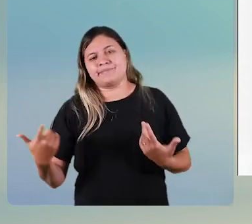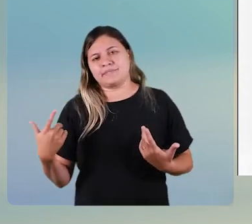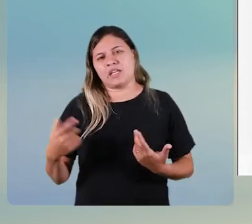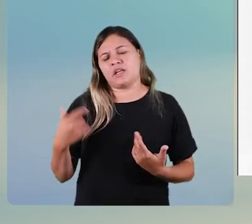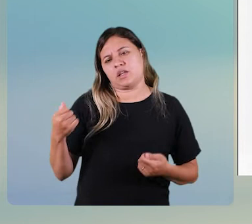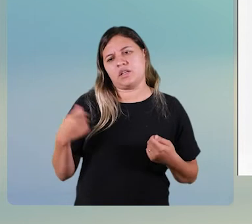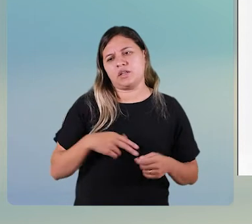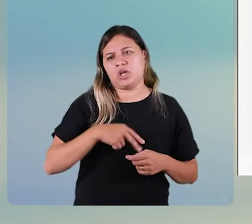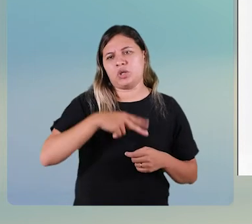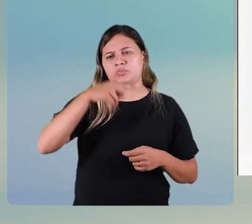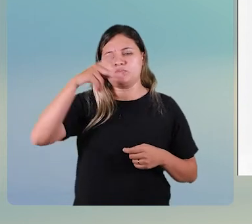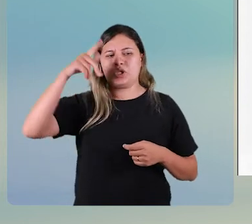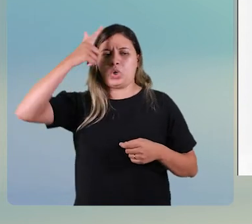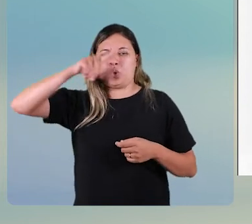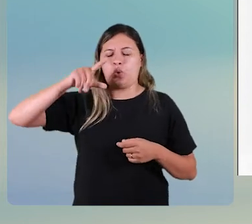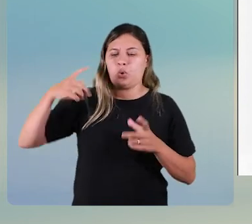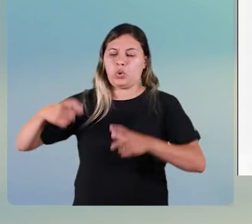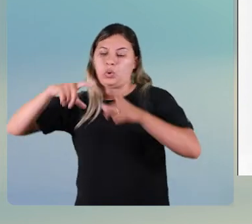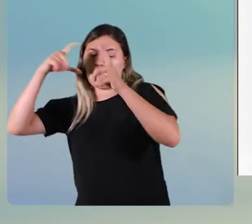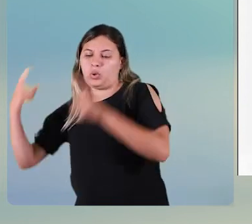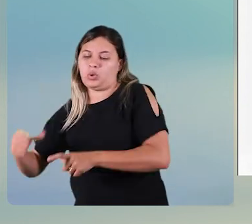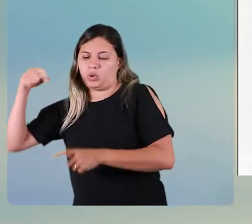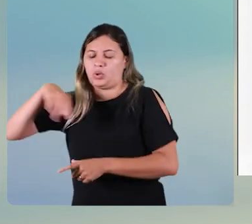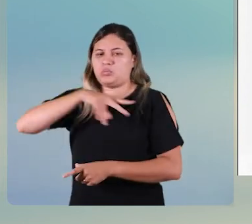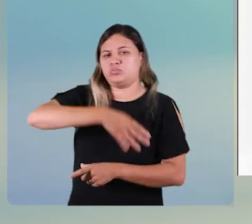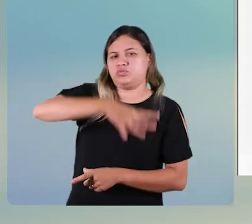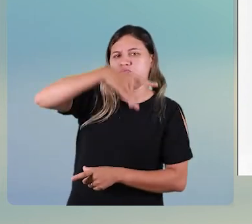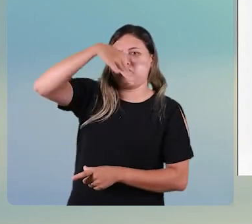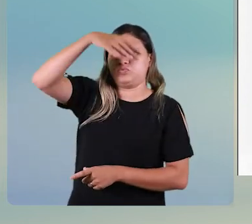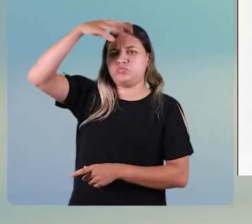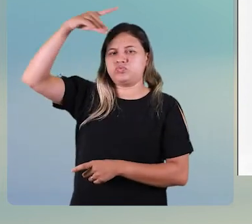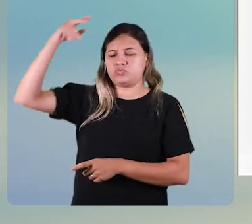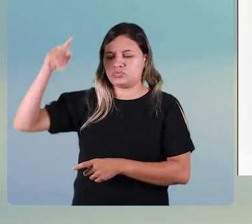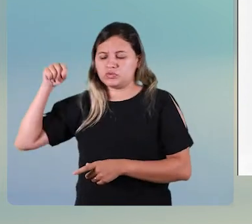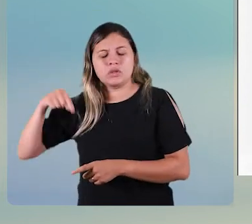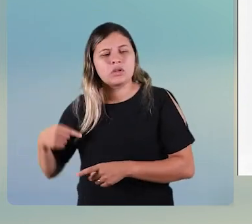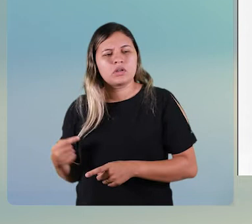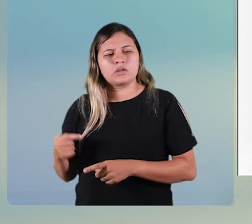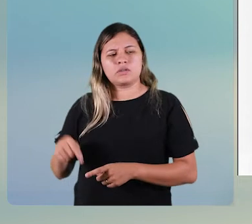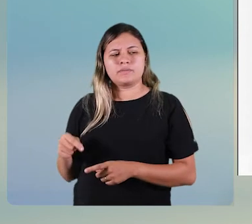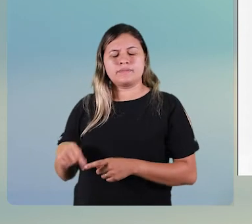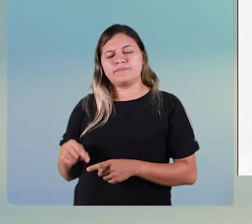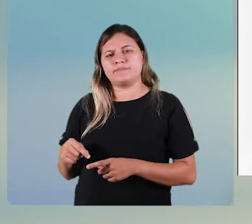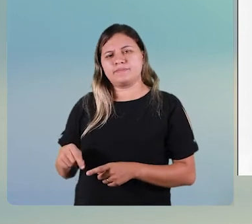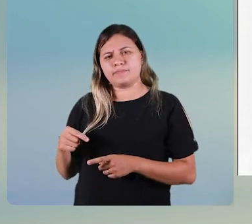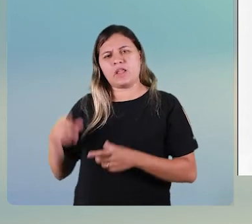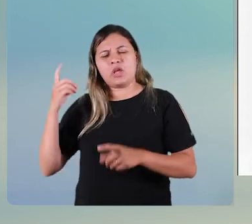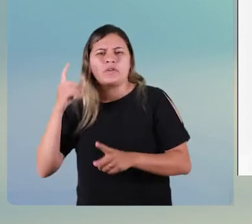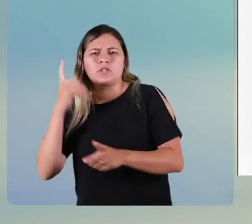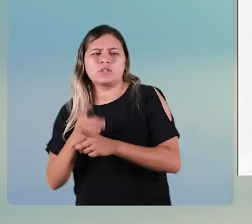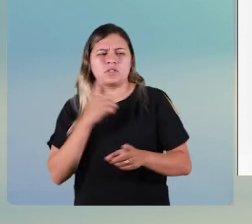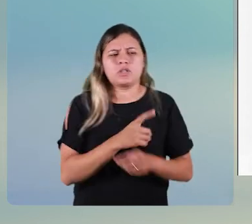reutilizado, né? Ele vai voltar para essa segunda câmara ali, onde tem água líquida. Para isso, ele precisa ser resfriado, né? Pessoal, por isso que vocês sempre